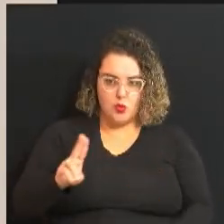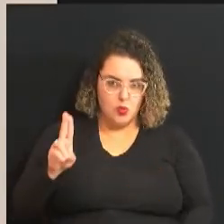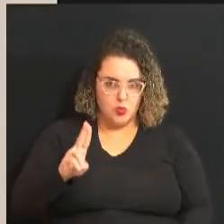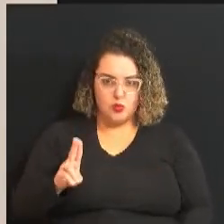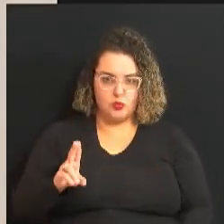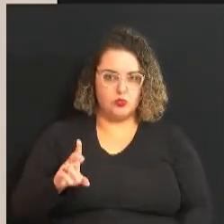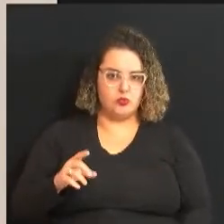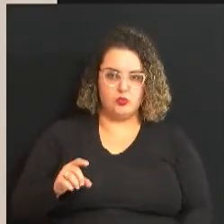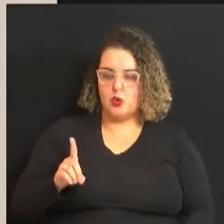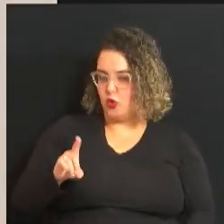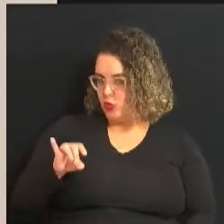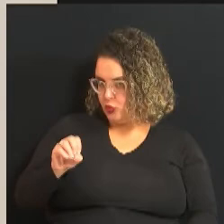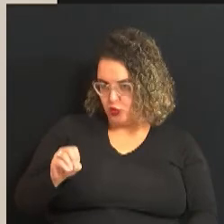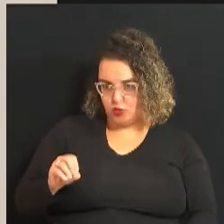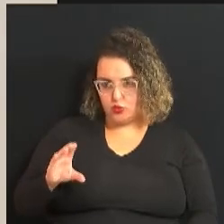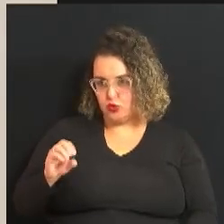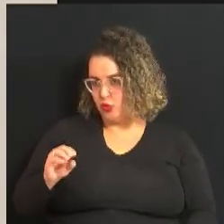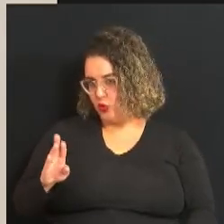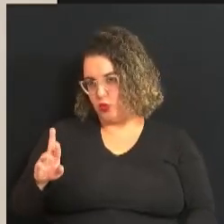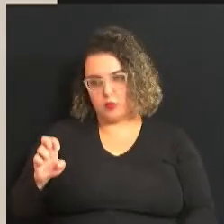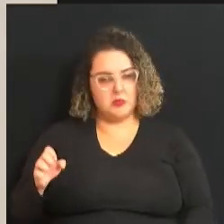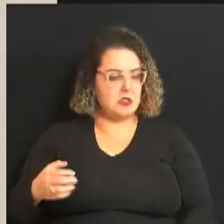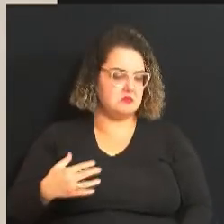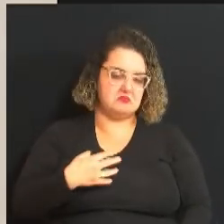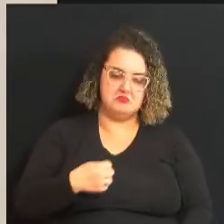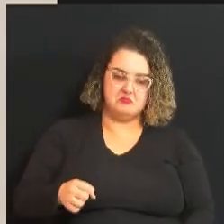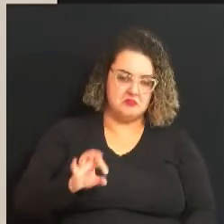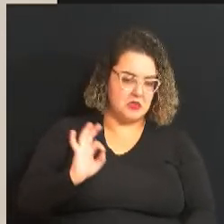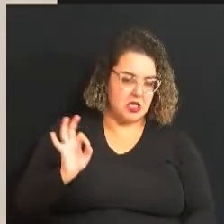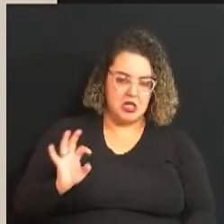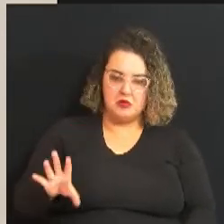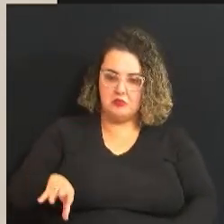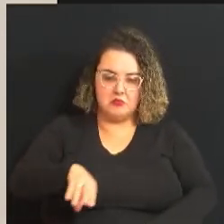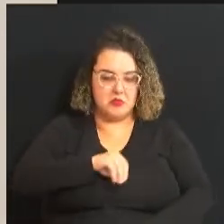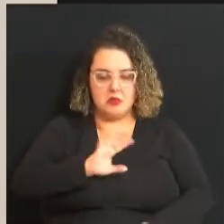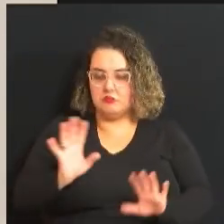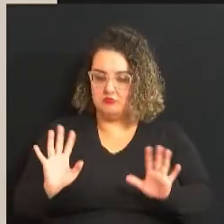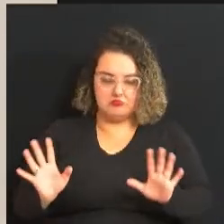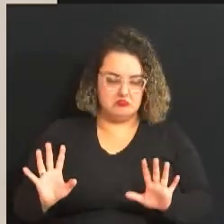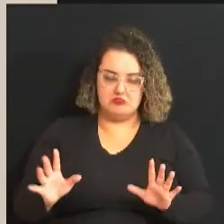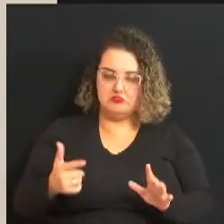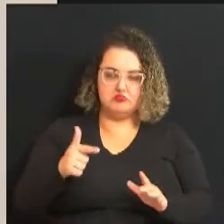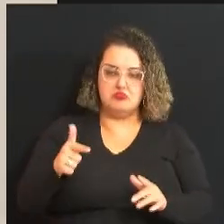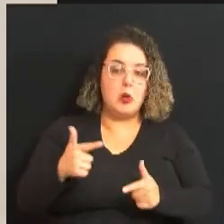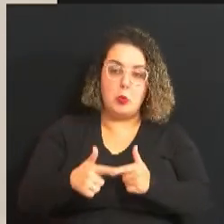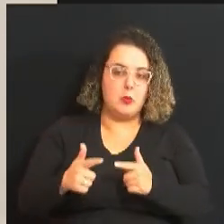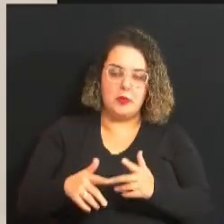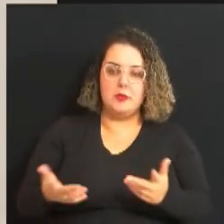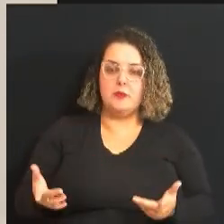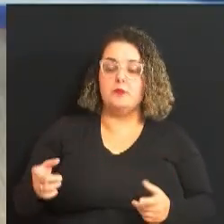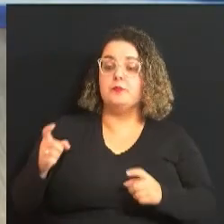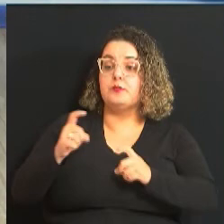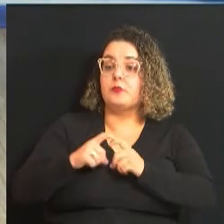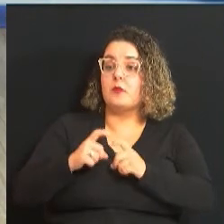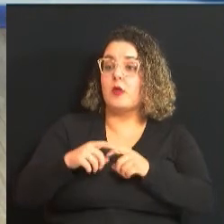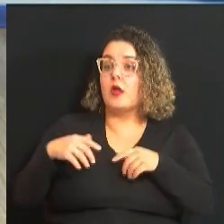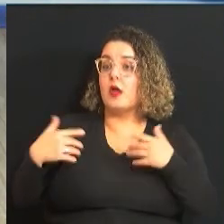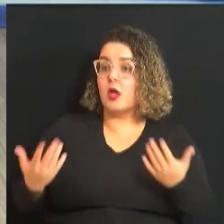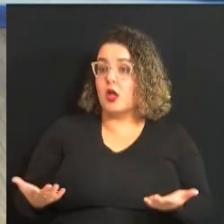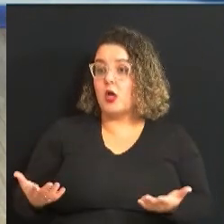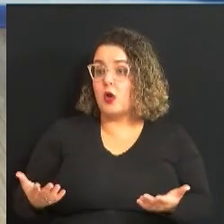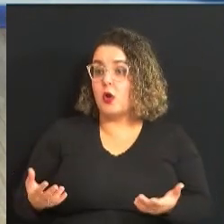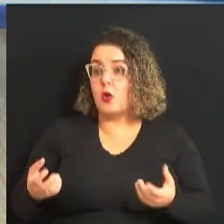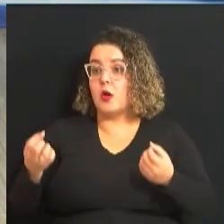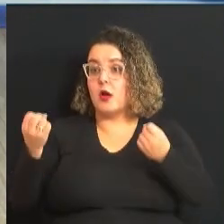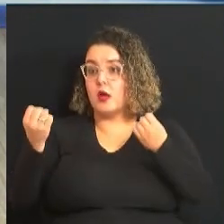cobre, não tem que mudar, não tem que tirar, não é contraindicado. Doutora, e qual que é a sua orientação, então, para